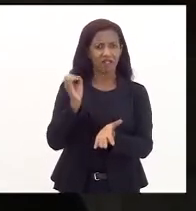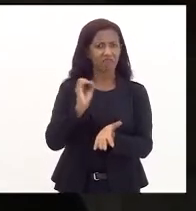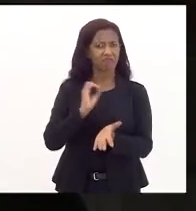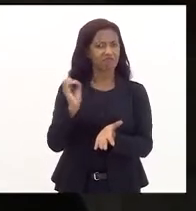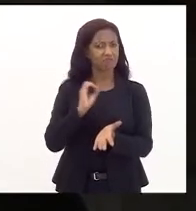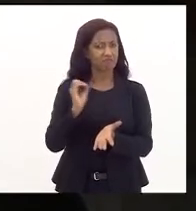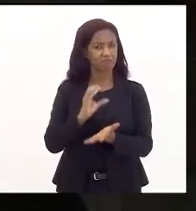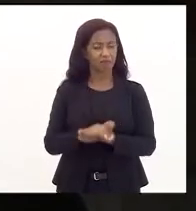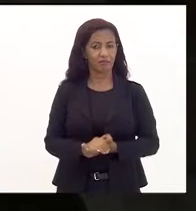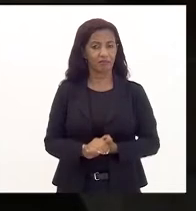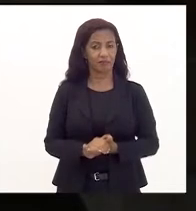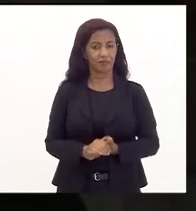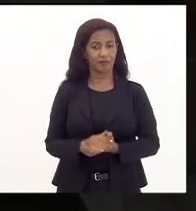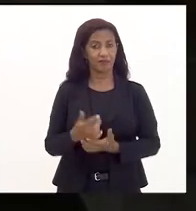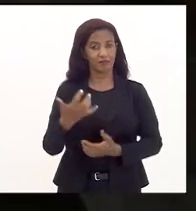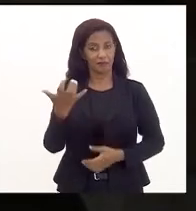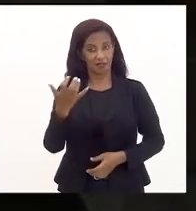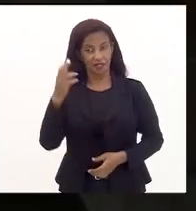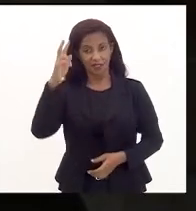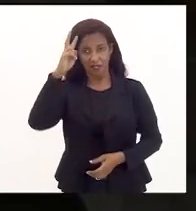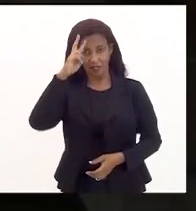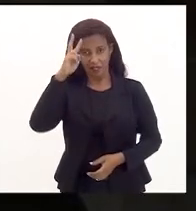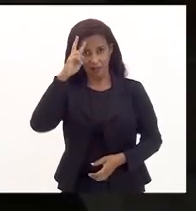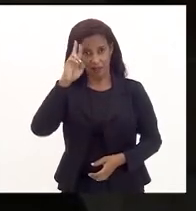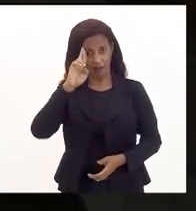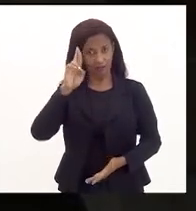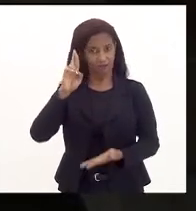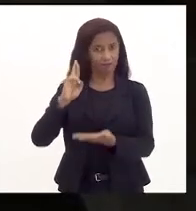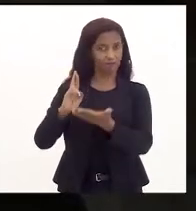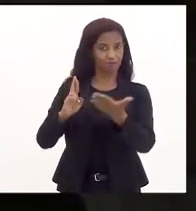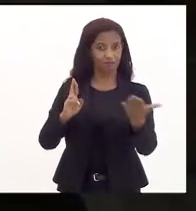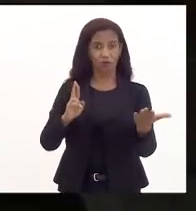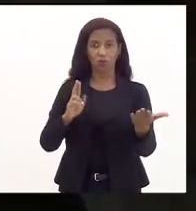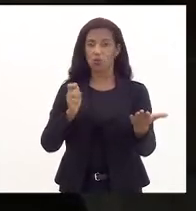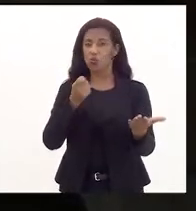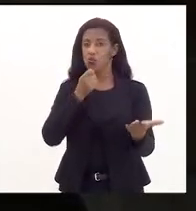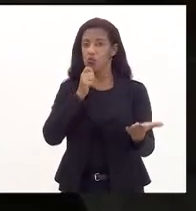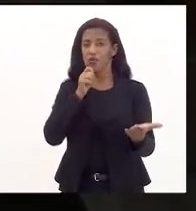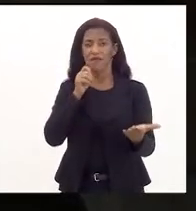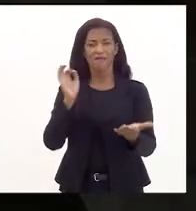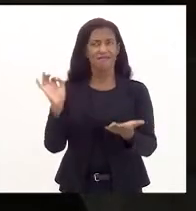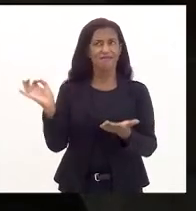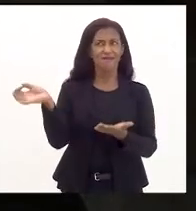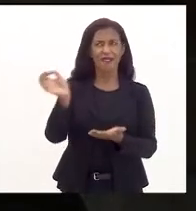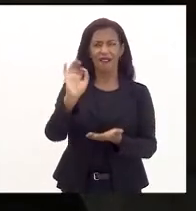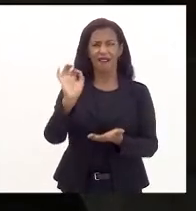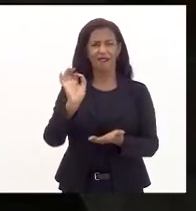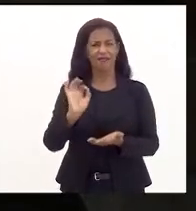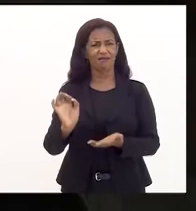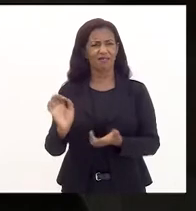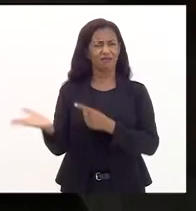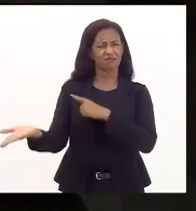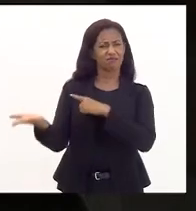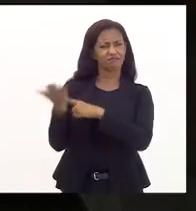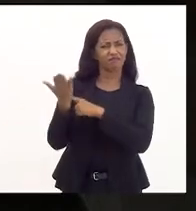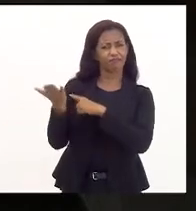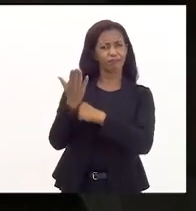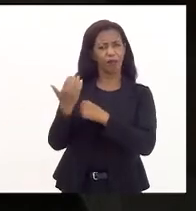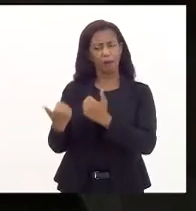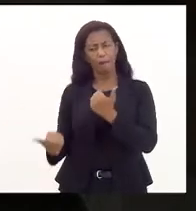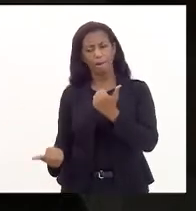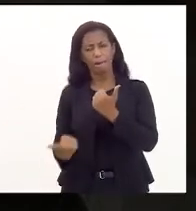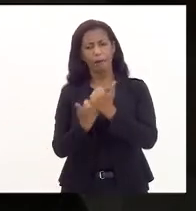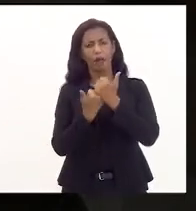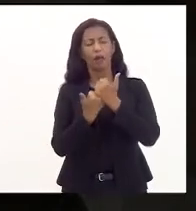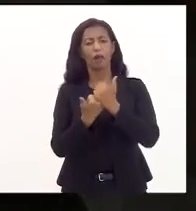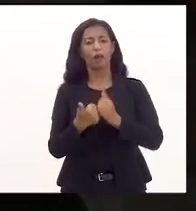Queria lembrar a Vossa Excelência que não teve nenhuma matéria favorável quando, no ano